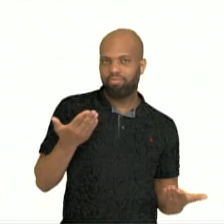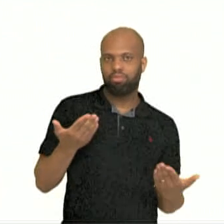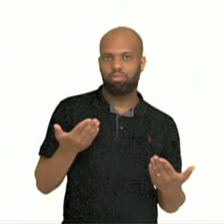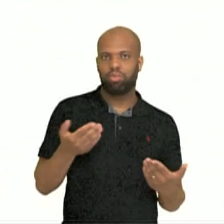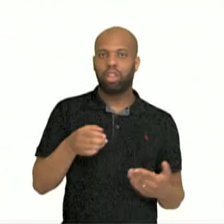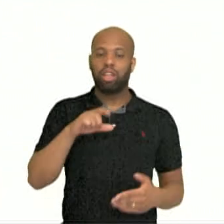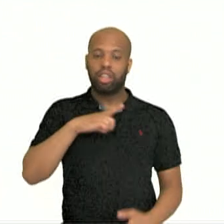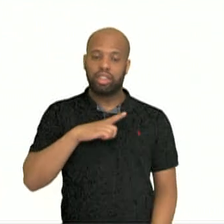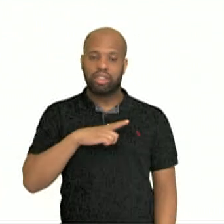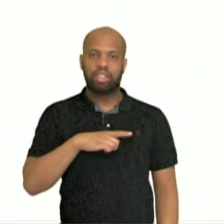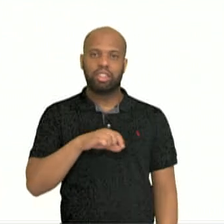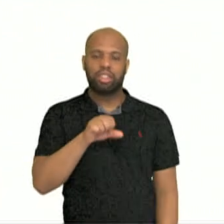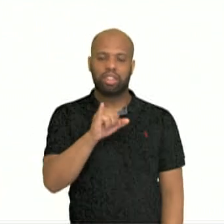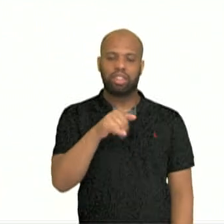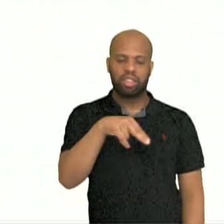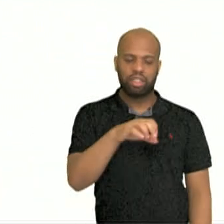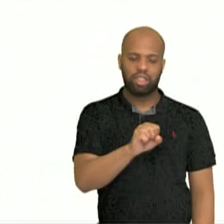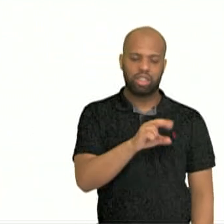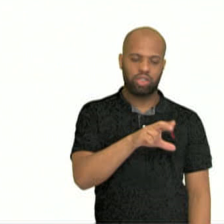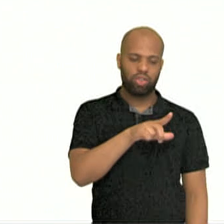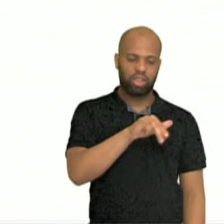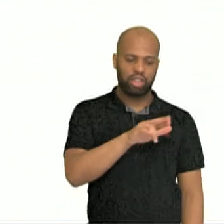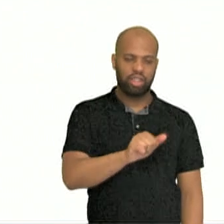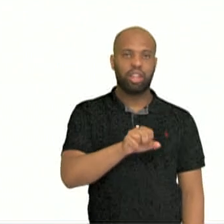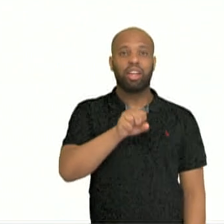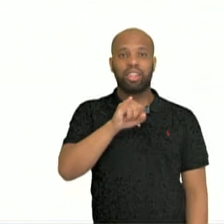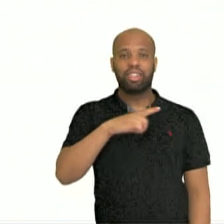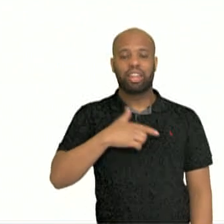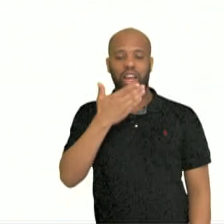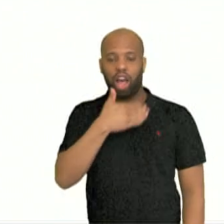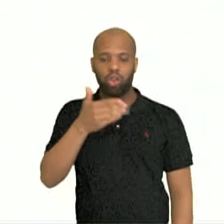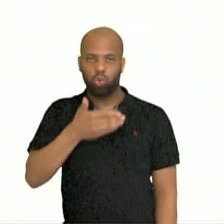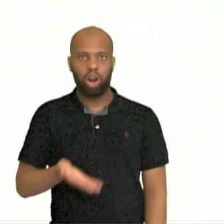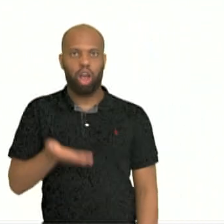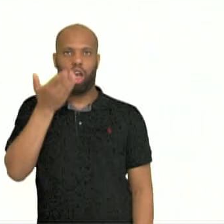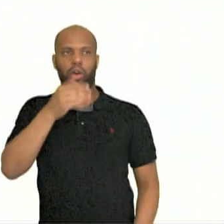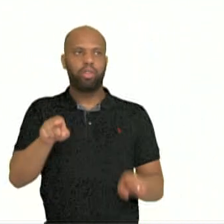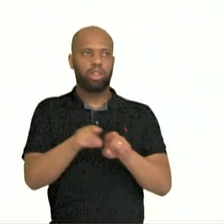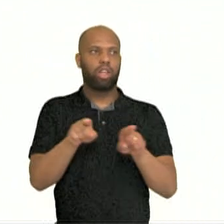a insulina quando a glicose está alta, e